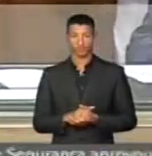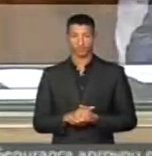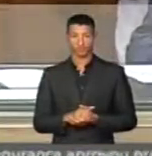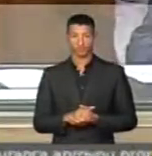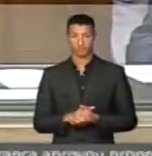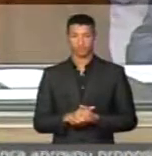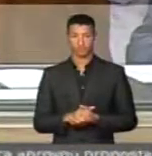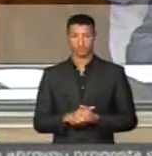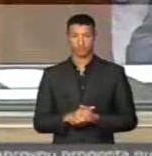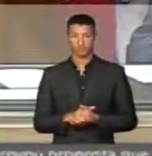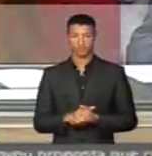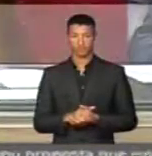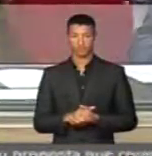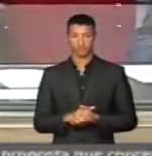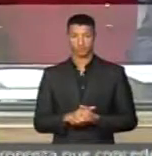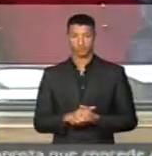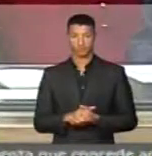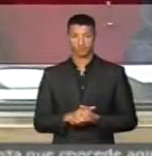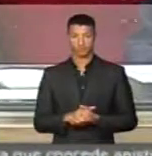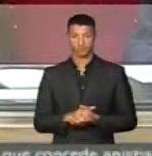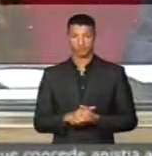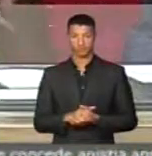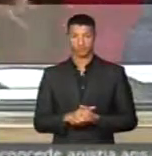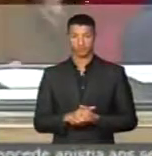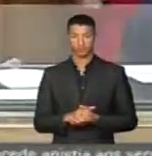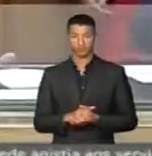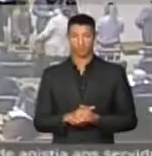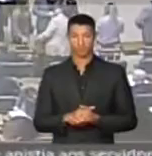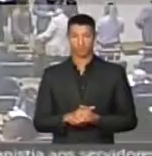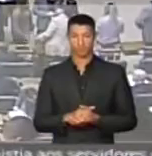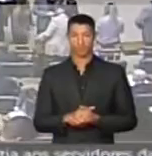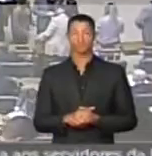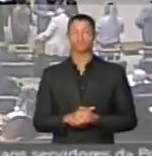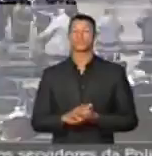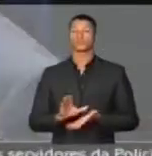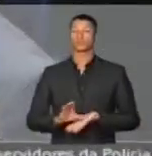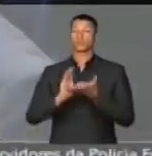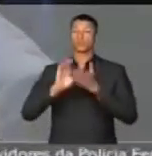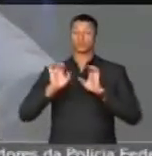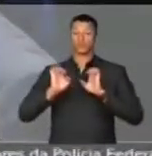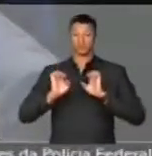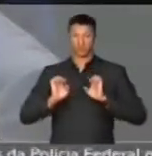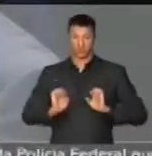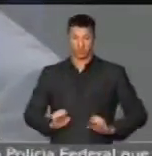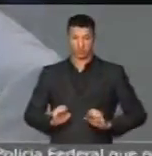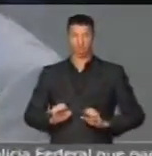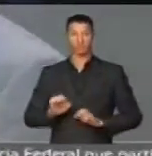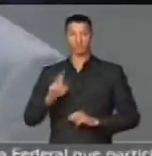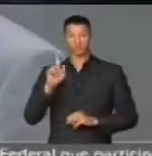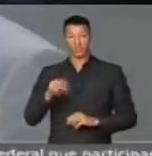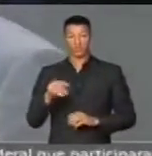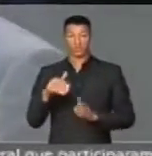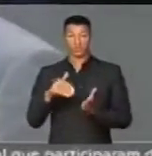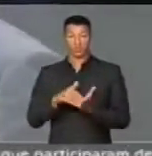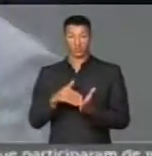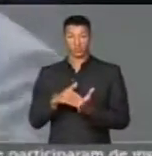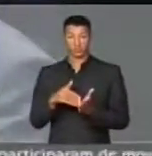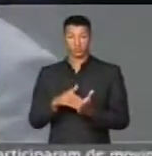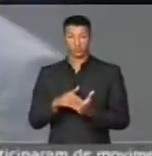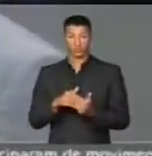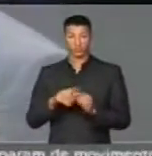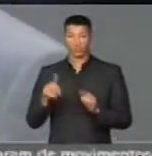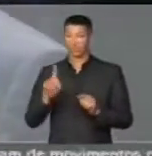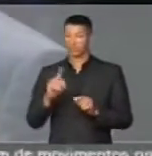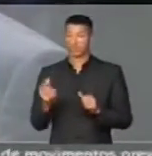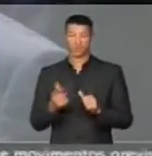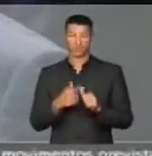Deputados, deputadas. O episódio do Conselho de Ética foi o último, mas não